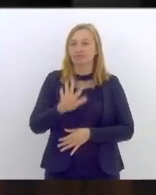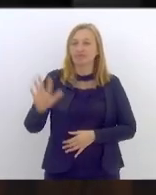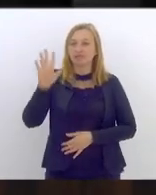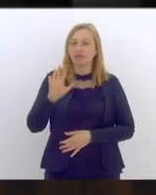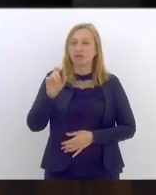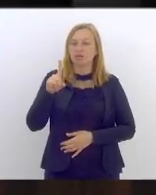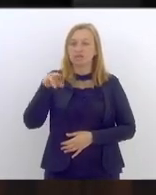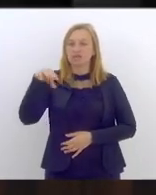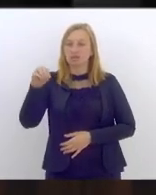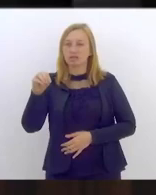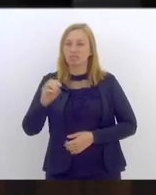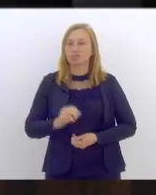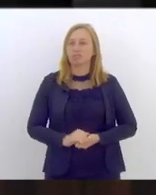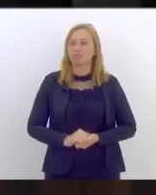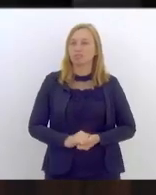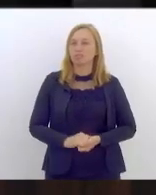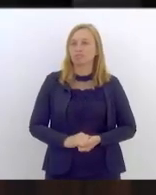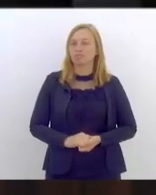Matos